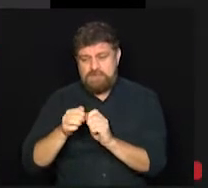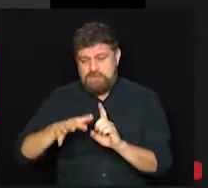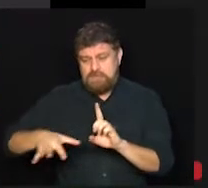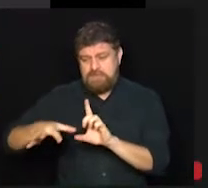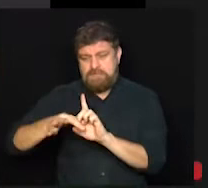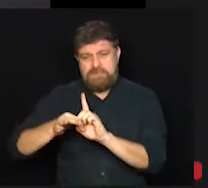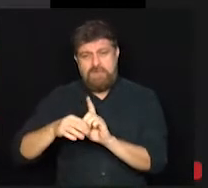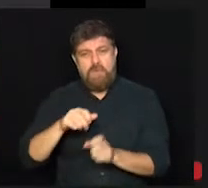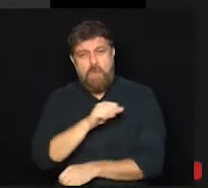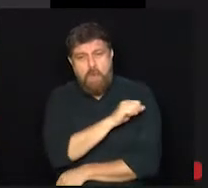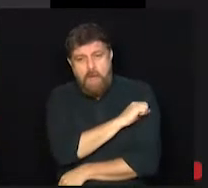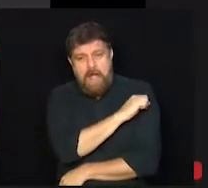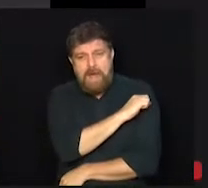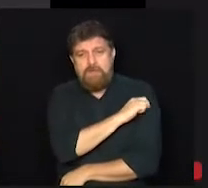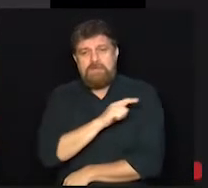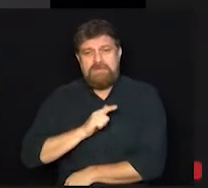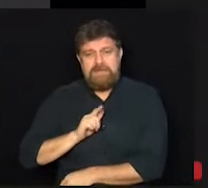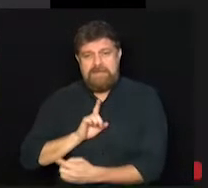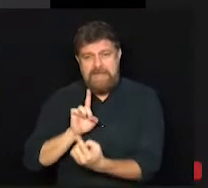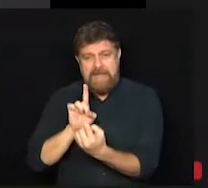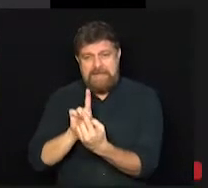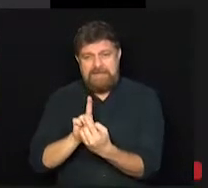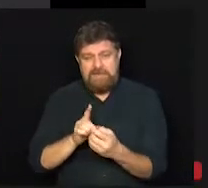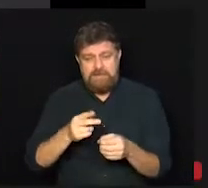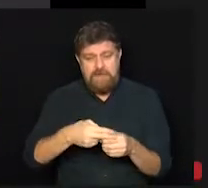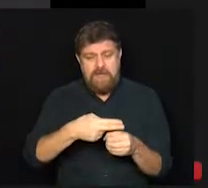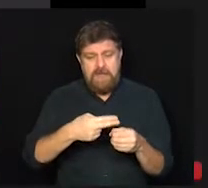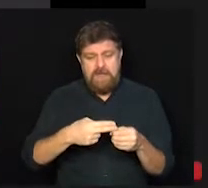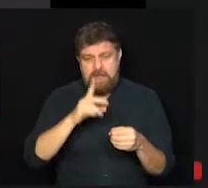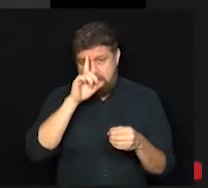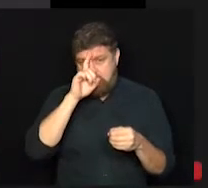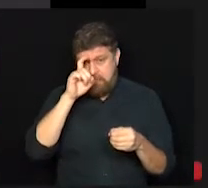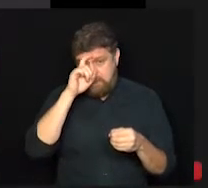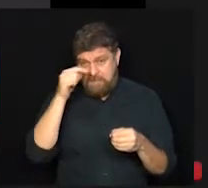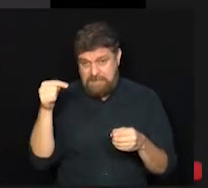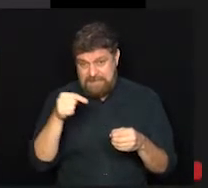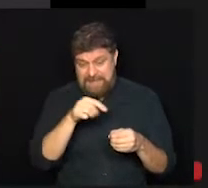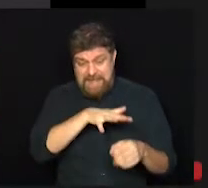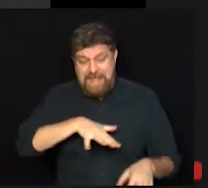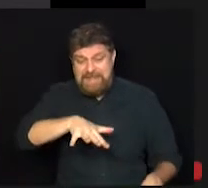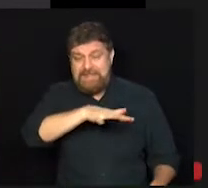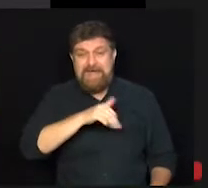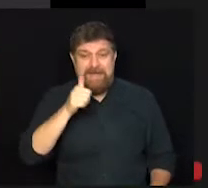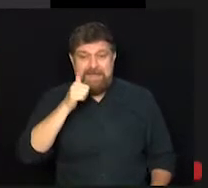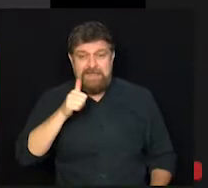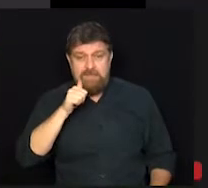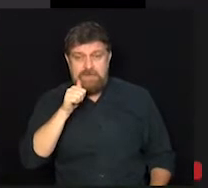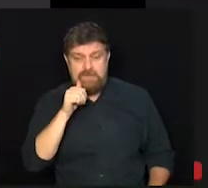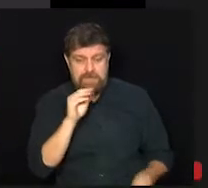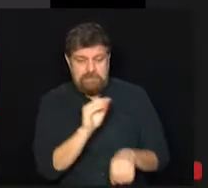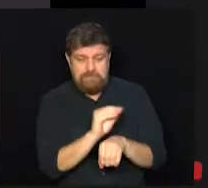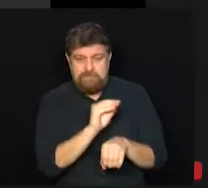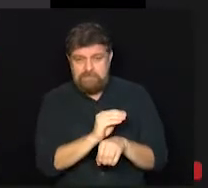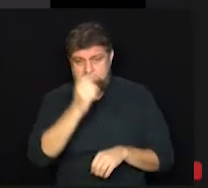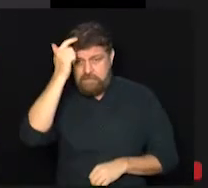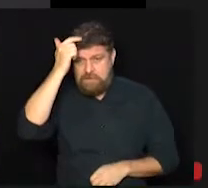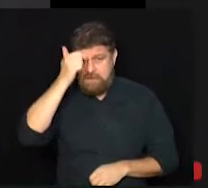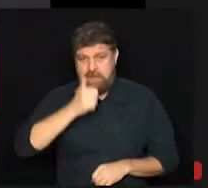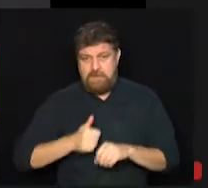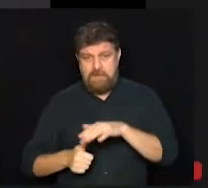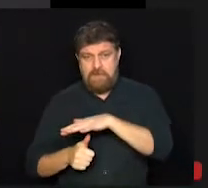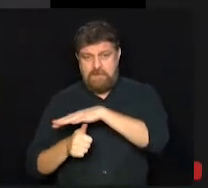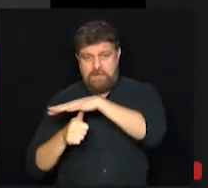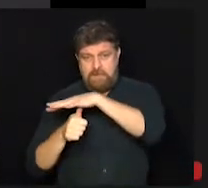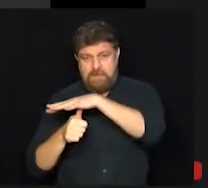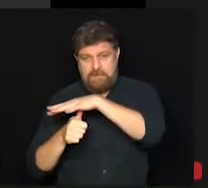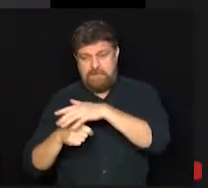residentes e atendendo pacientes no CAISM, no Centro de Atenção Integral à Saúde da Mulher. E a função de pró-reitora de graduação eu estou